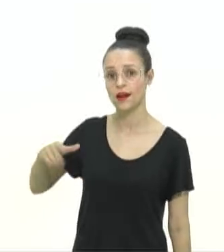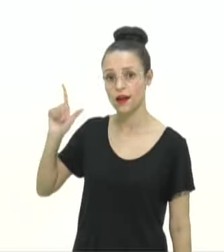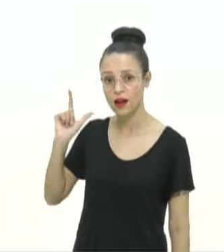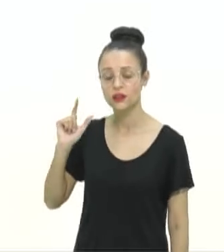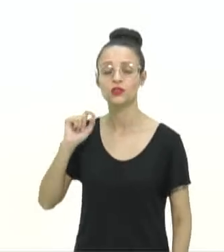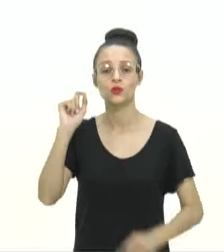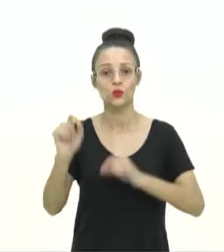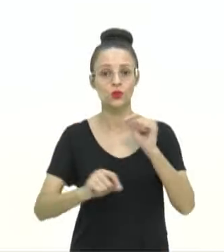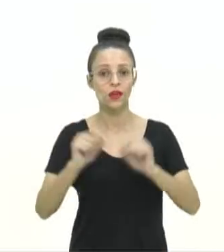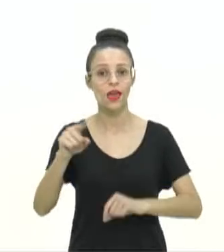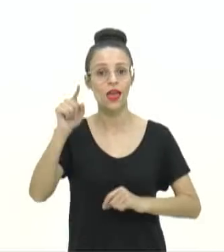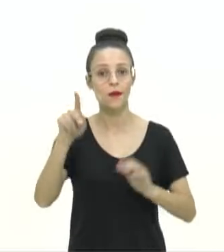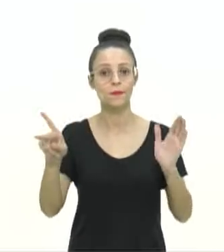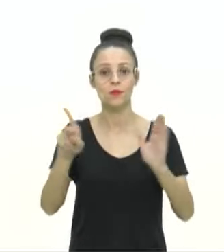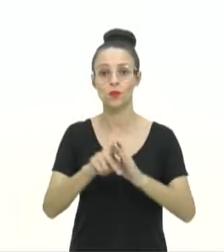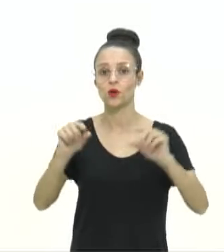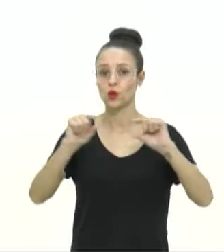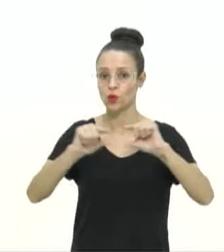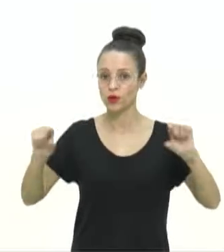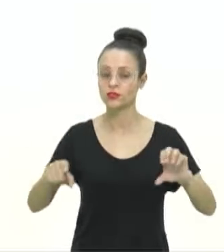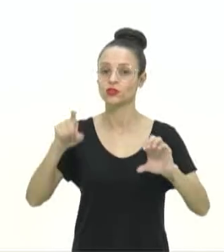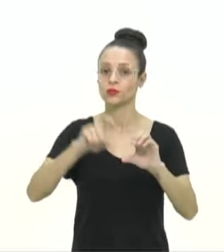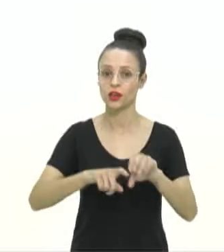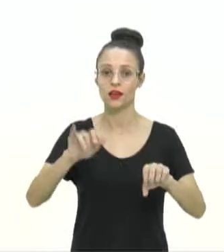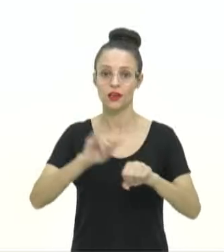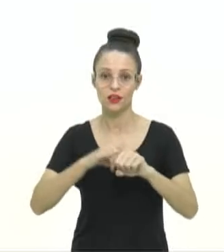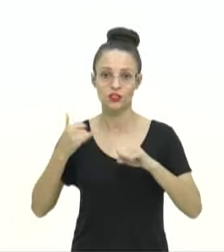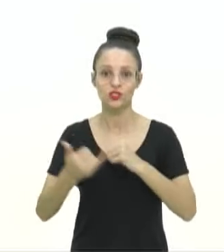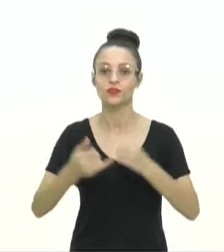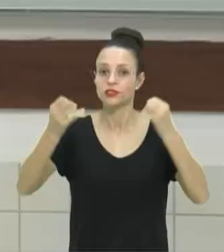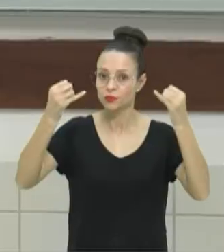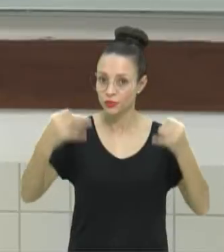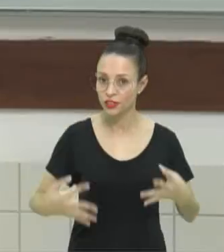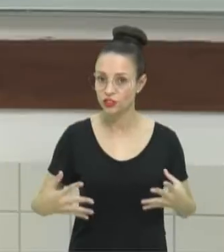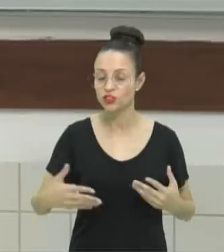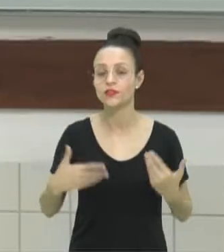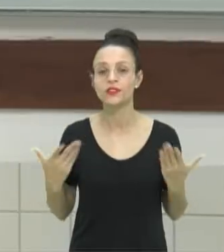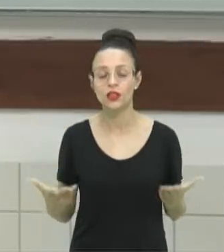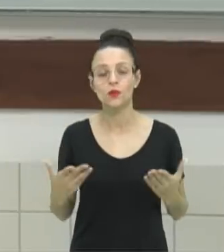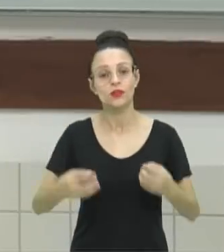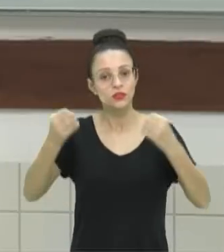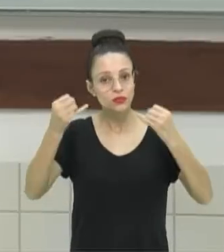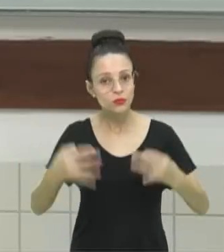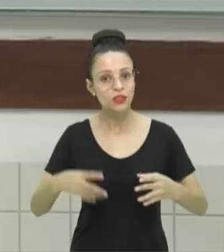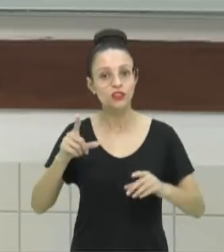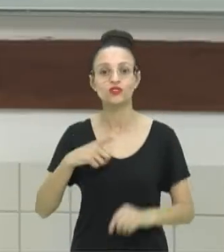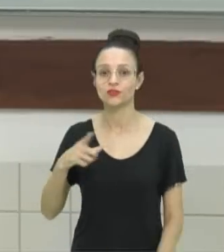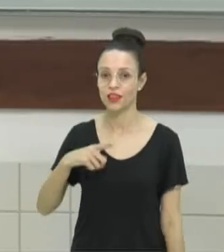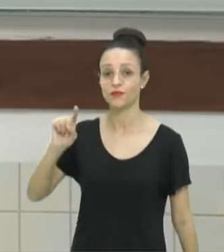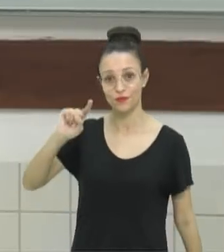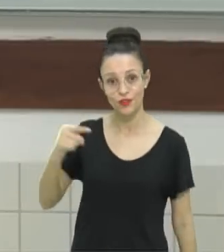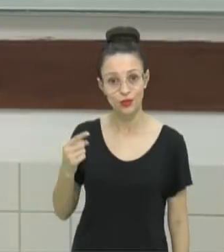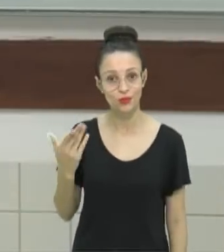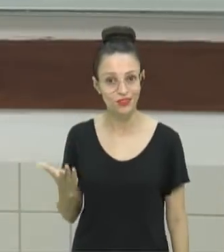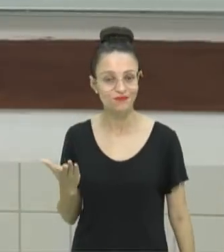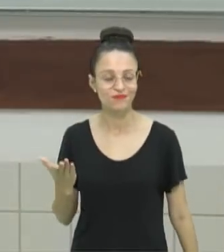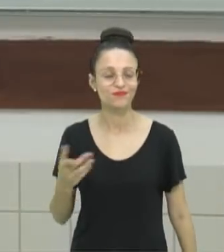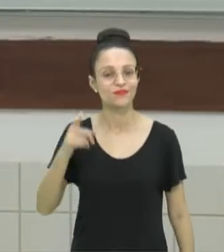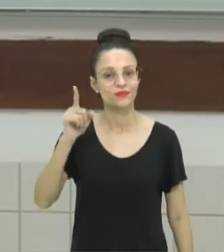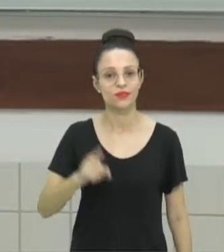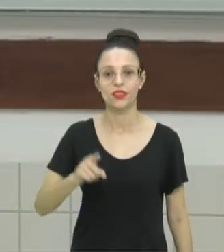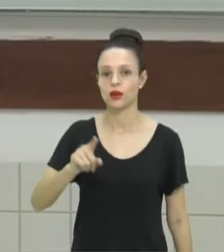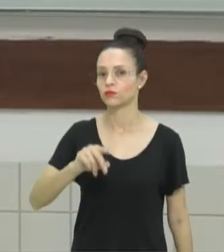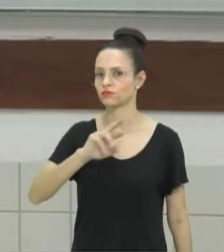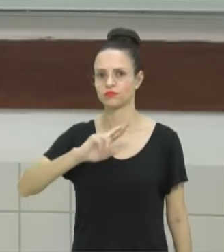que se tratava de uma oração subordinada adjetiva explicativa e que as explicativas têm vírgula, né, gente? Então, ela